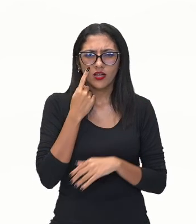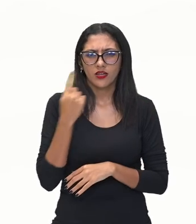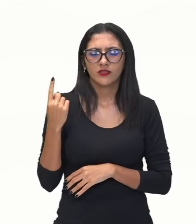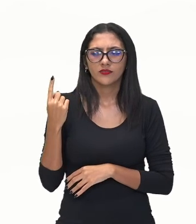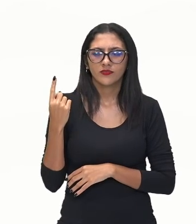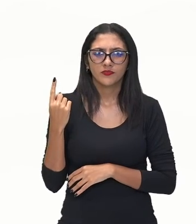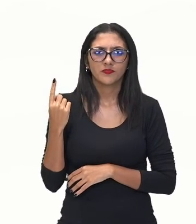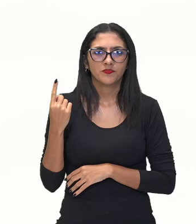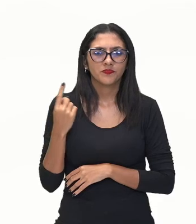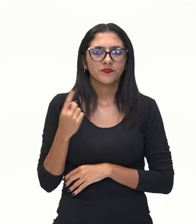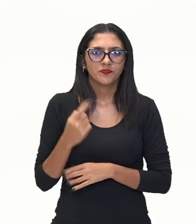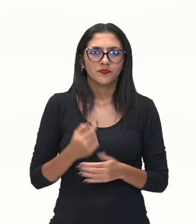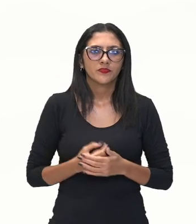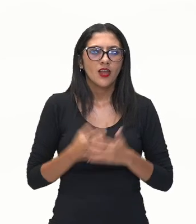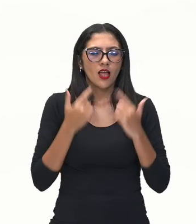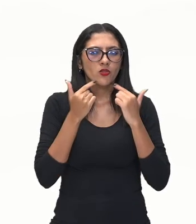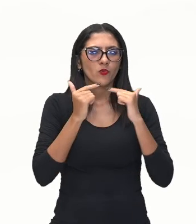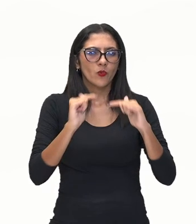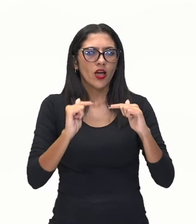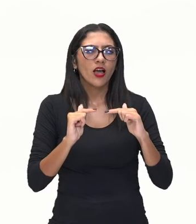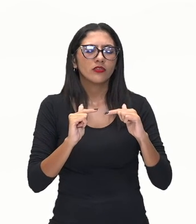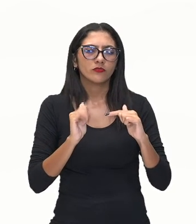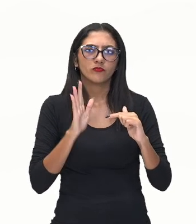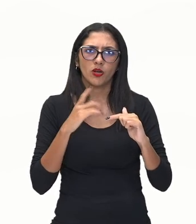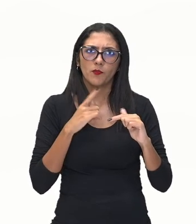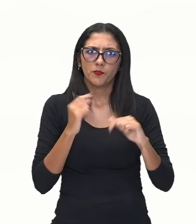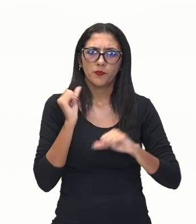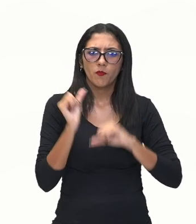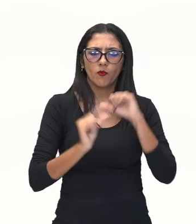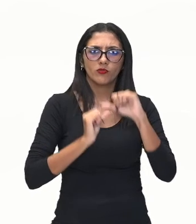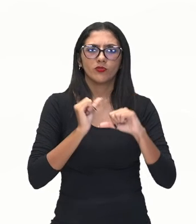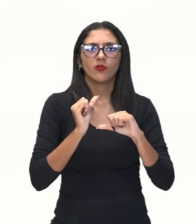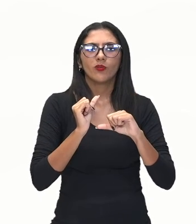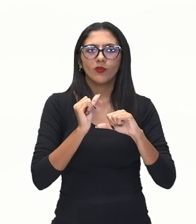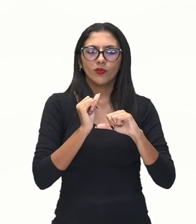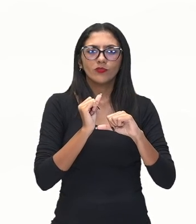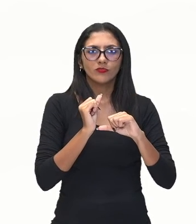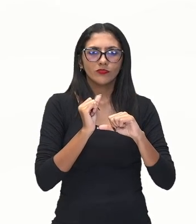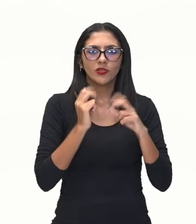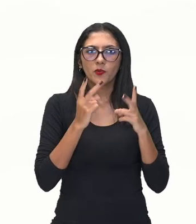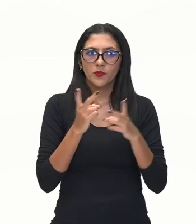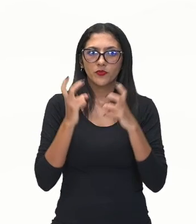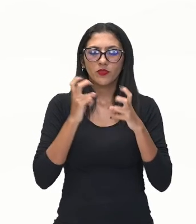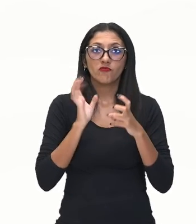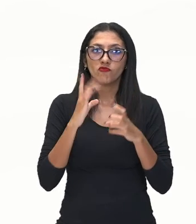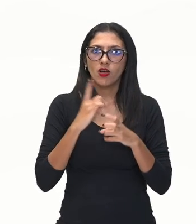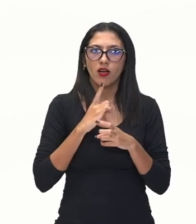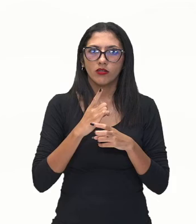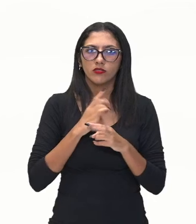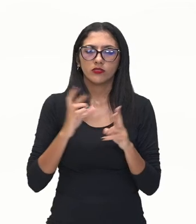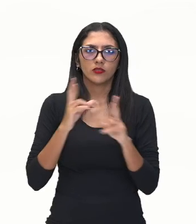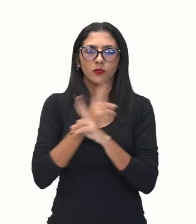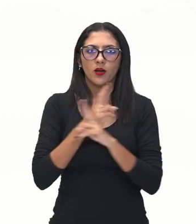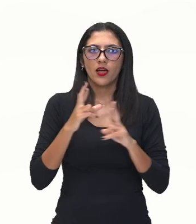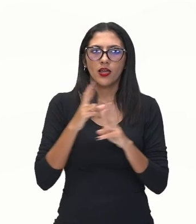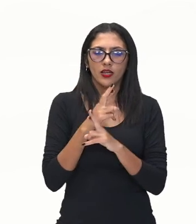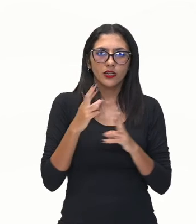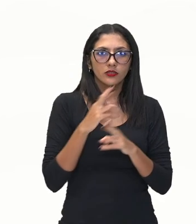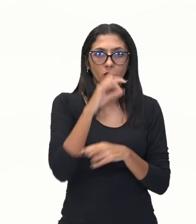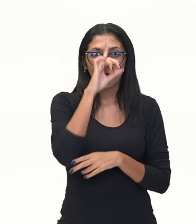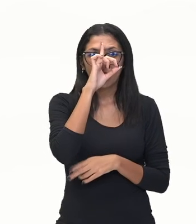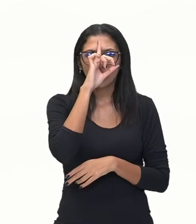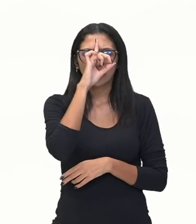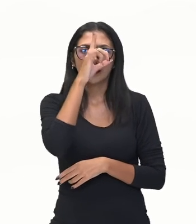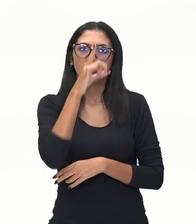Veja que a linguagem aqui já deu uma mudada. A gente já viu que já mexeu também, né, com as ideias